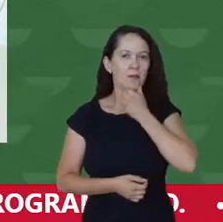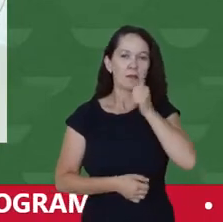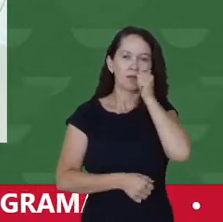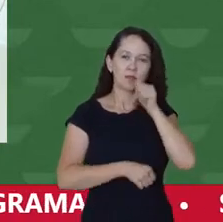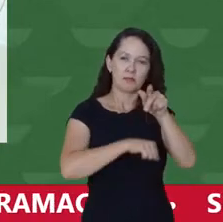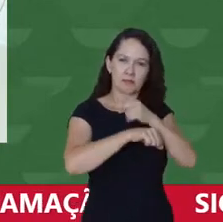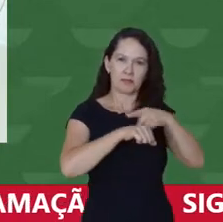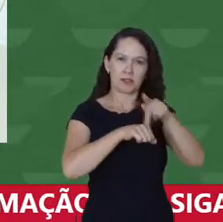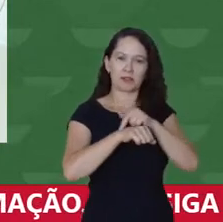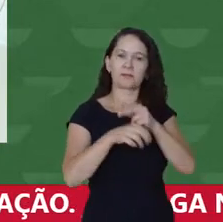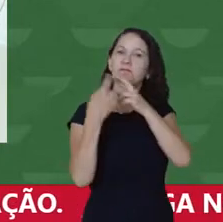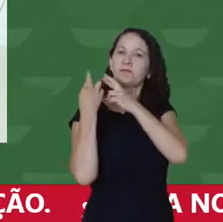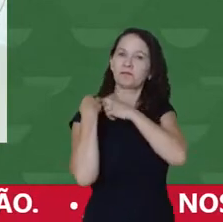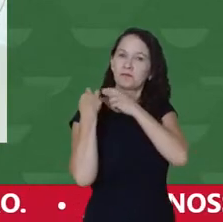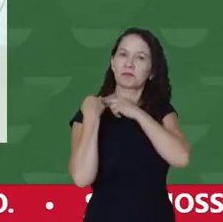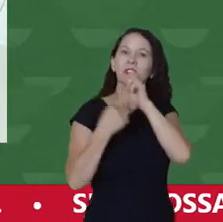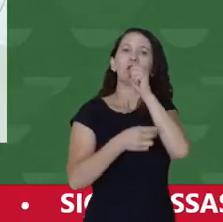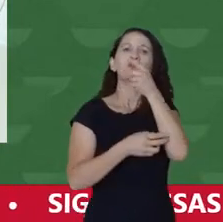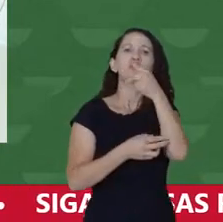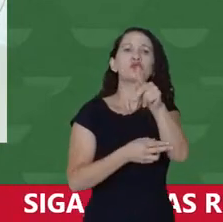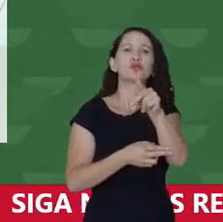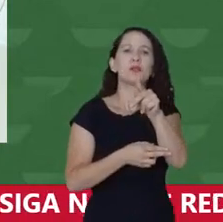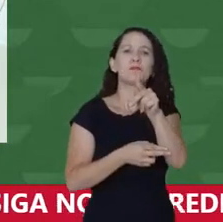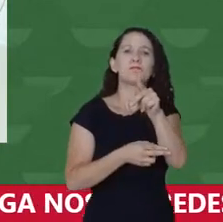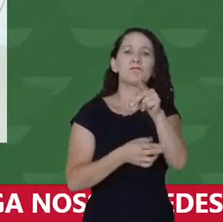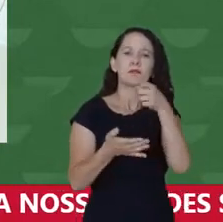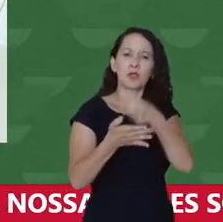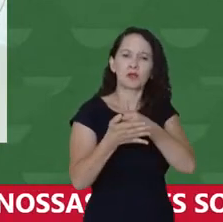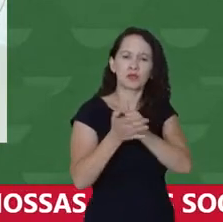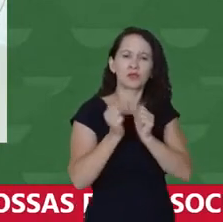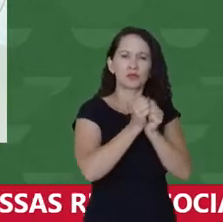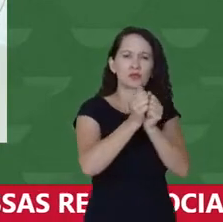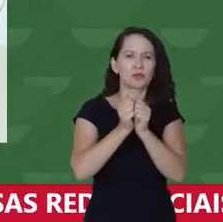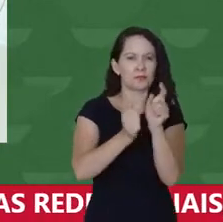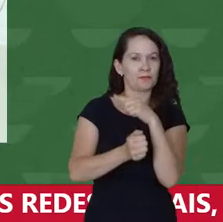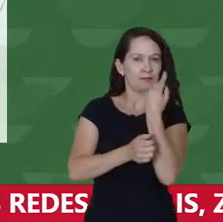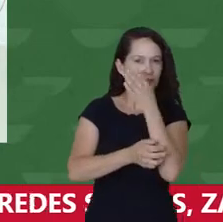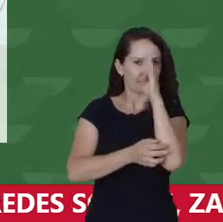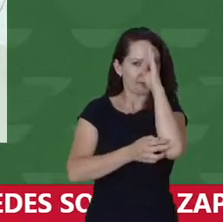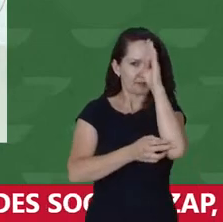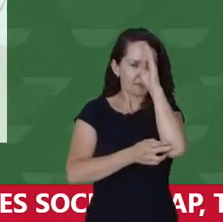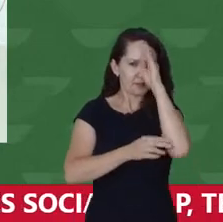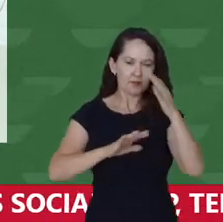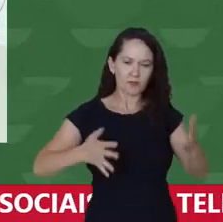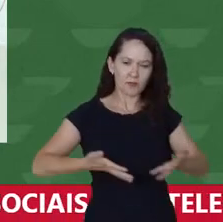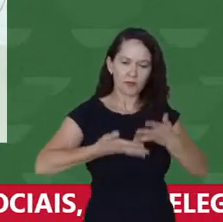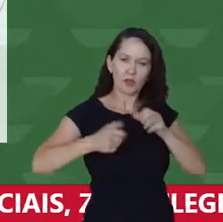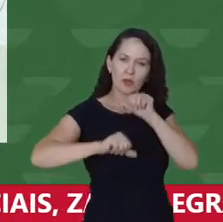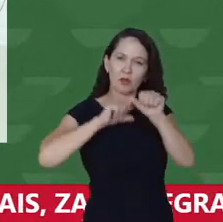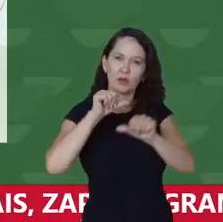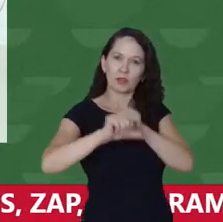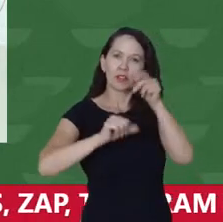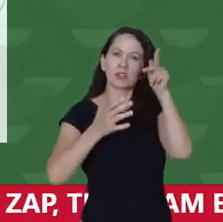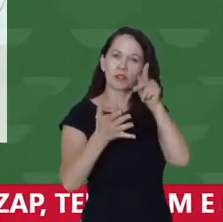país. É responsabilidade sua fazer essa luta conosco e, principalmente, provocar uma mudança